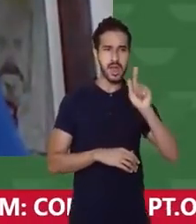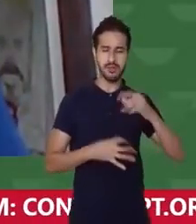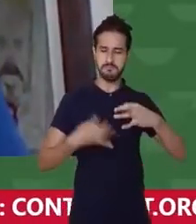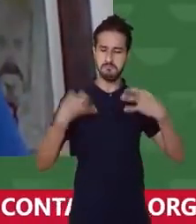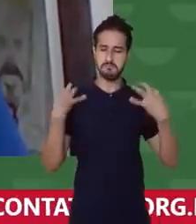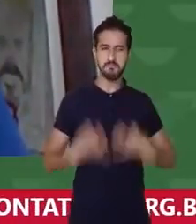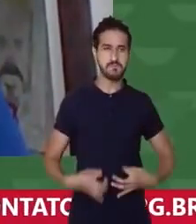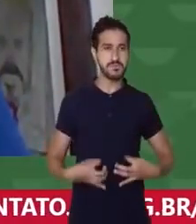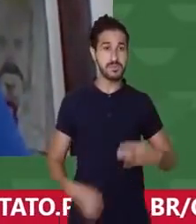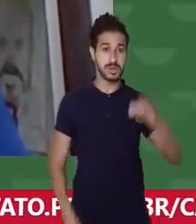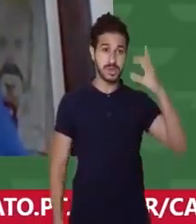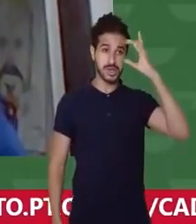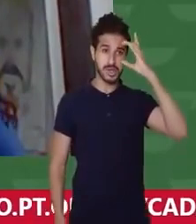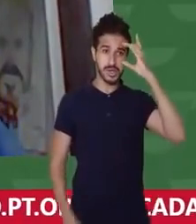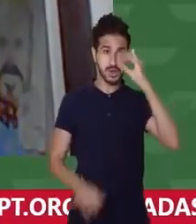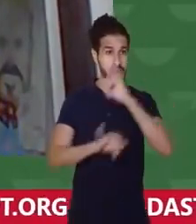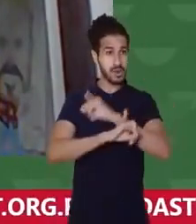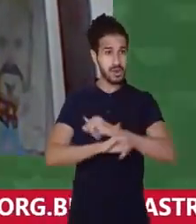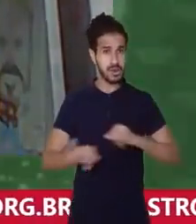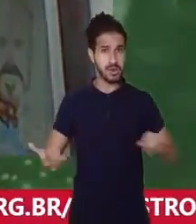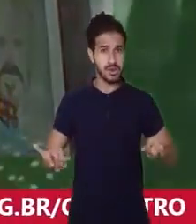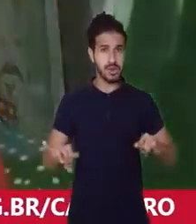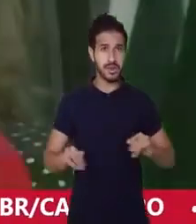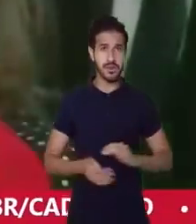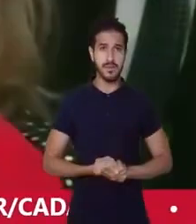sempre, Dilma avisou.